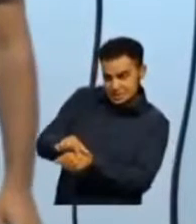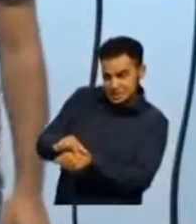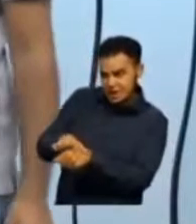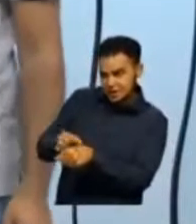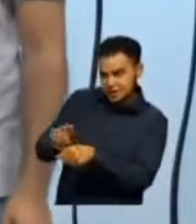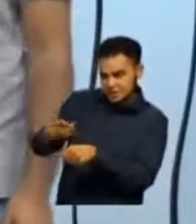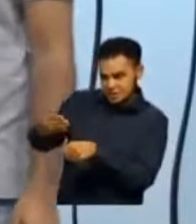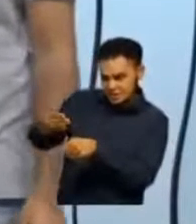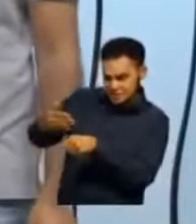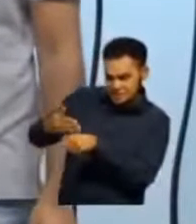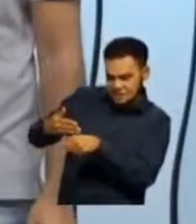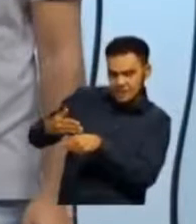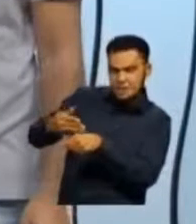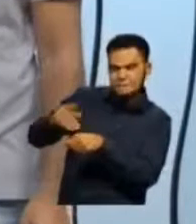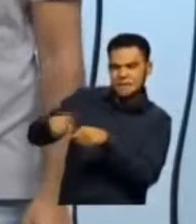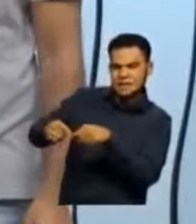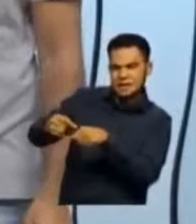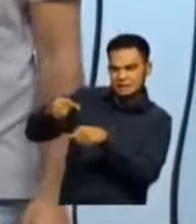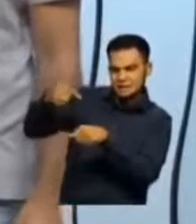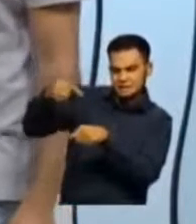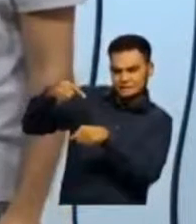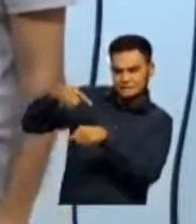material genético para dentro da célula.